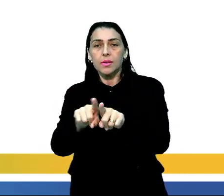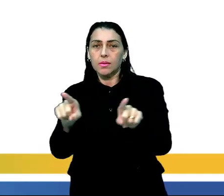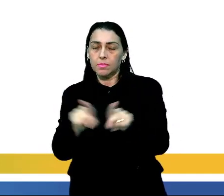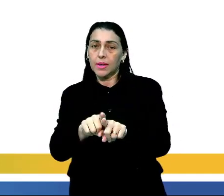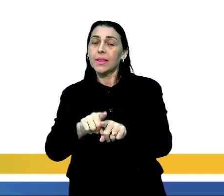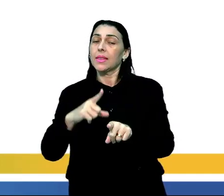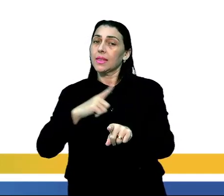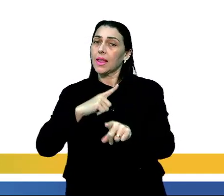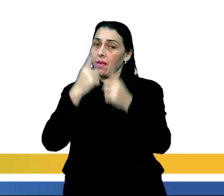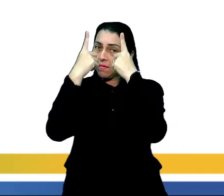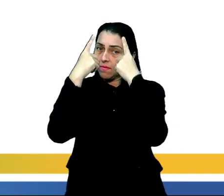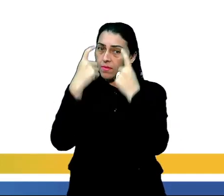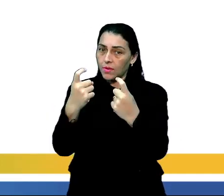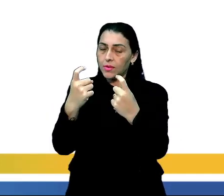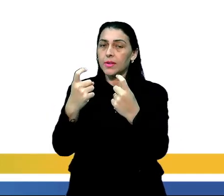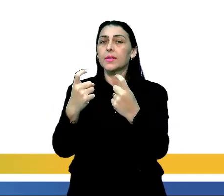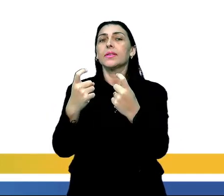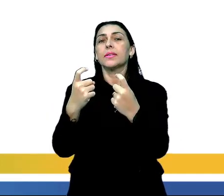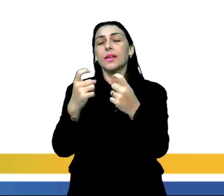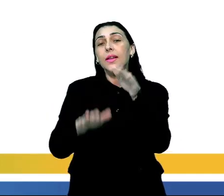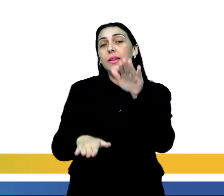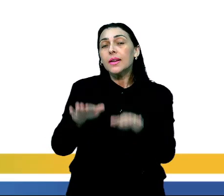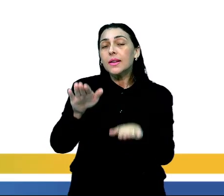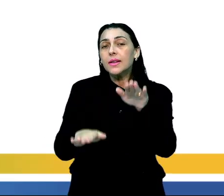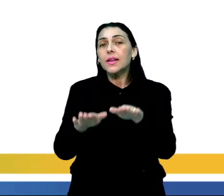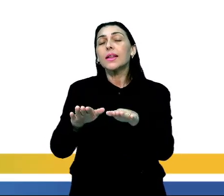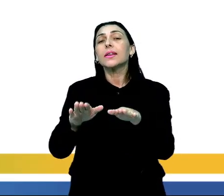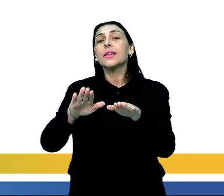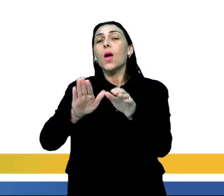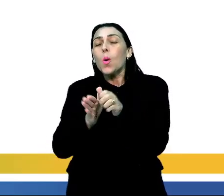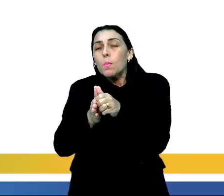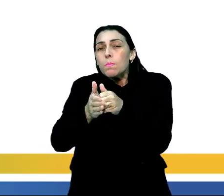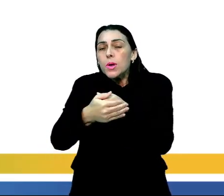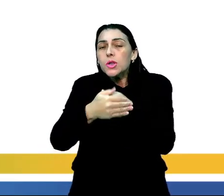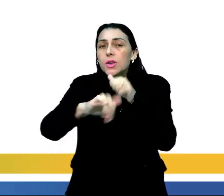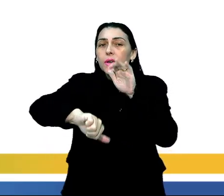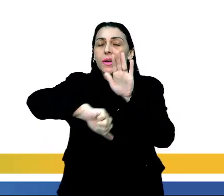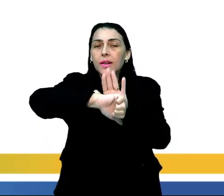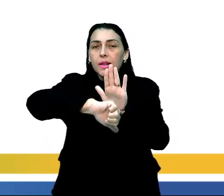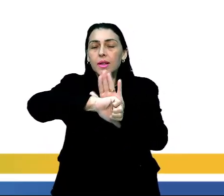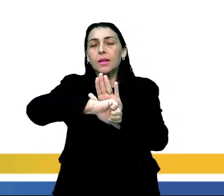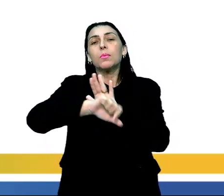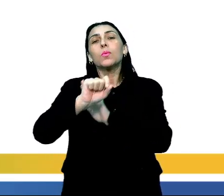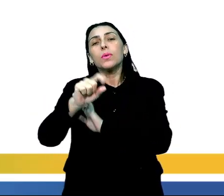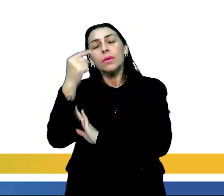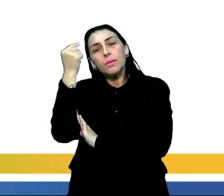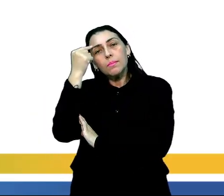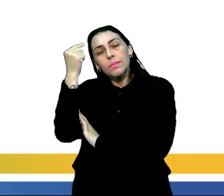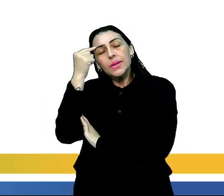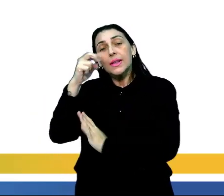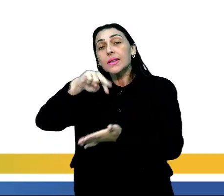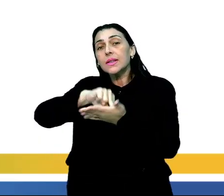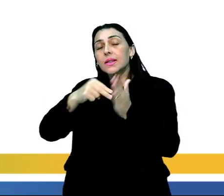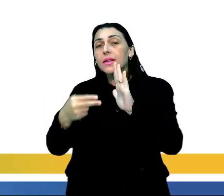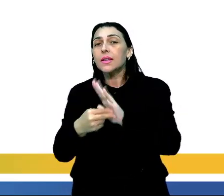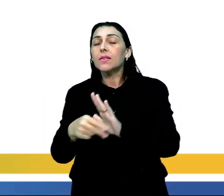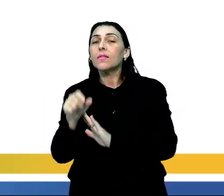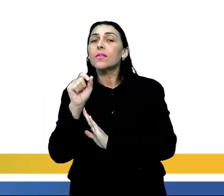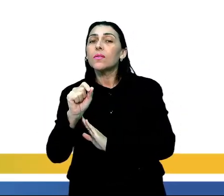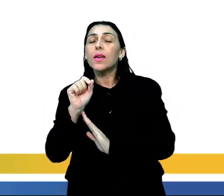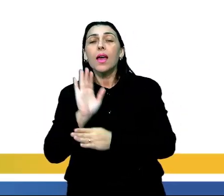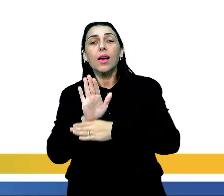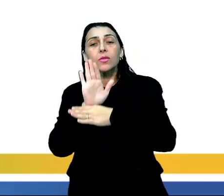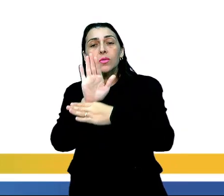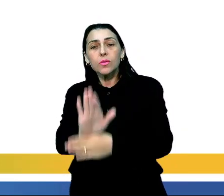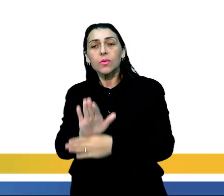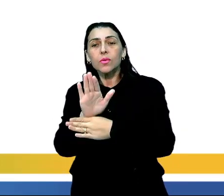quando envolvem violência. Entretanto, omitir crimes, ao contrário do que se pensa, significa